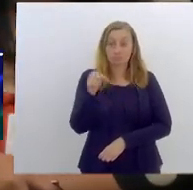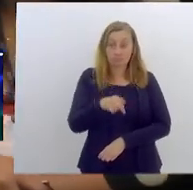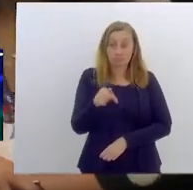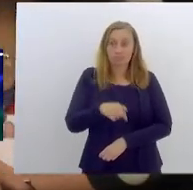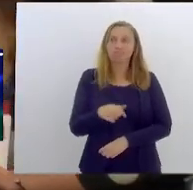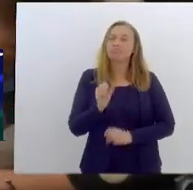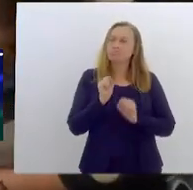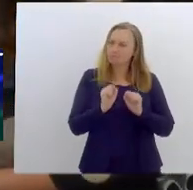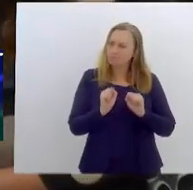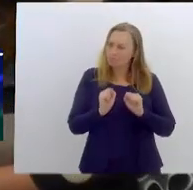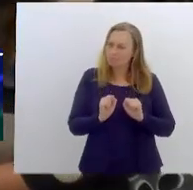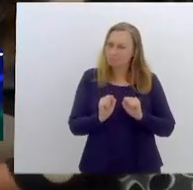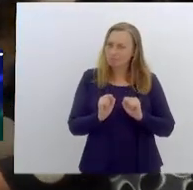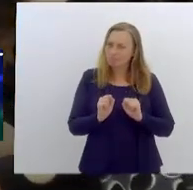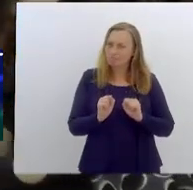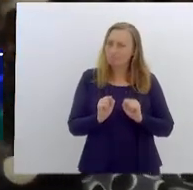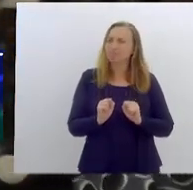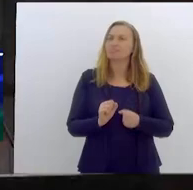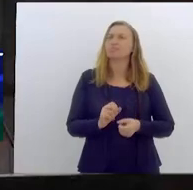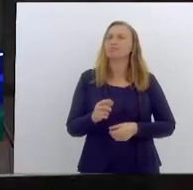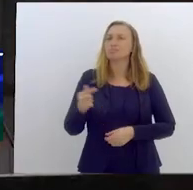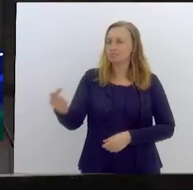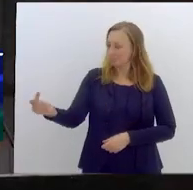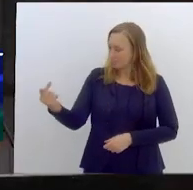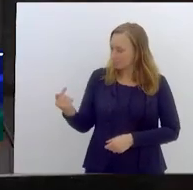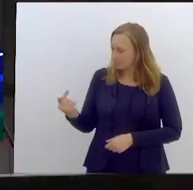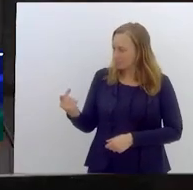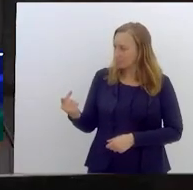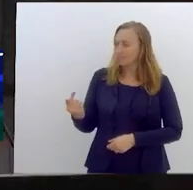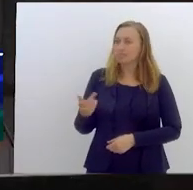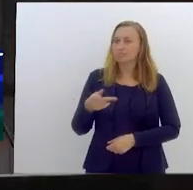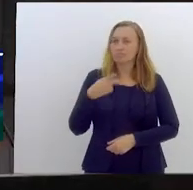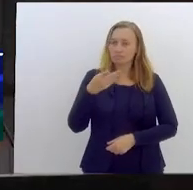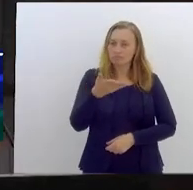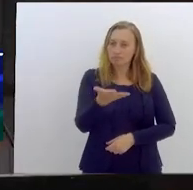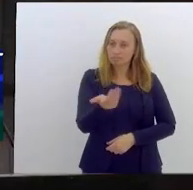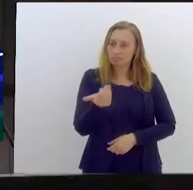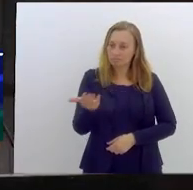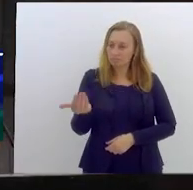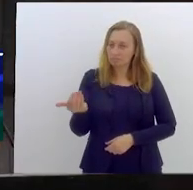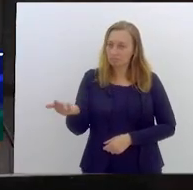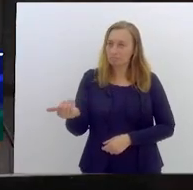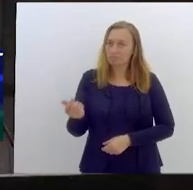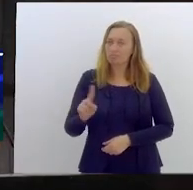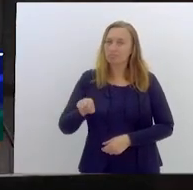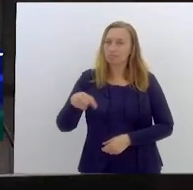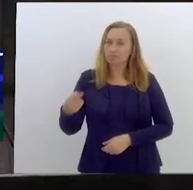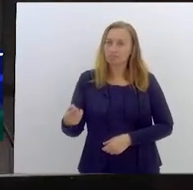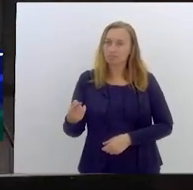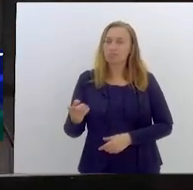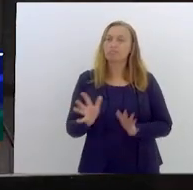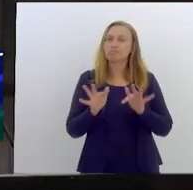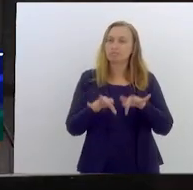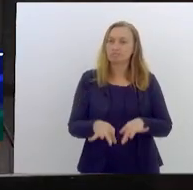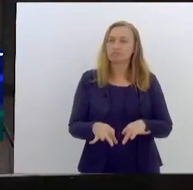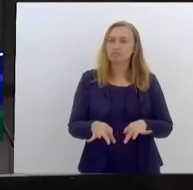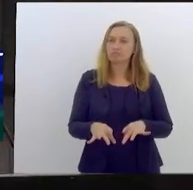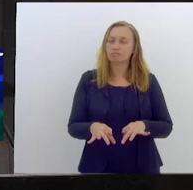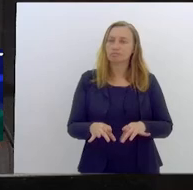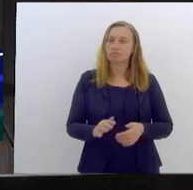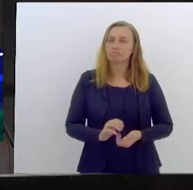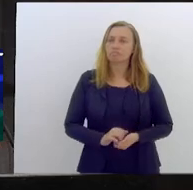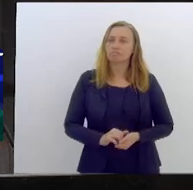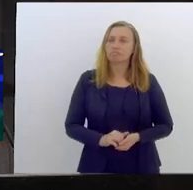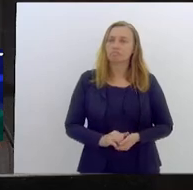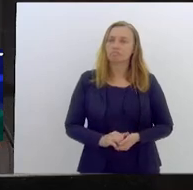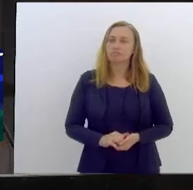que pudesse perfilar aqui na frente, quando eu for chamando, para que a gente pudesse depois, após o encerramento dessa sessão, a gente